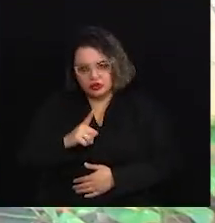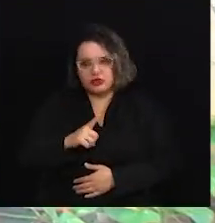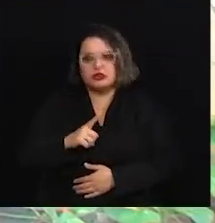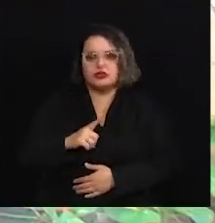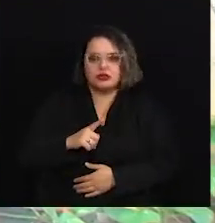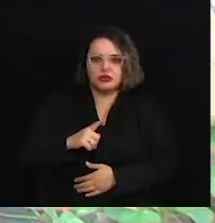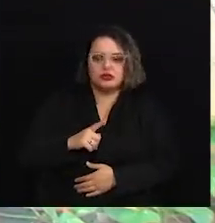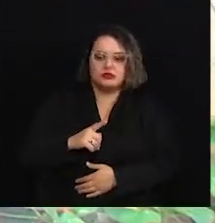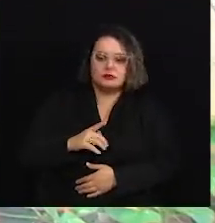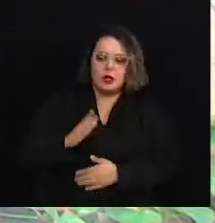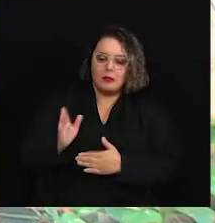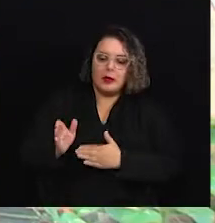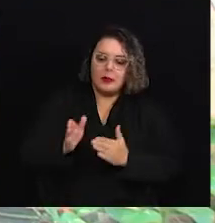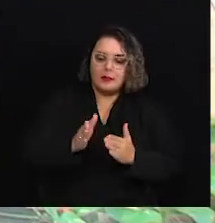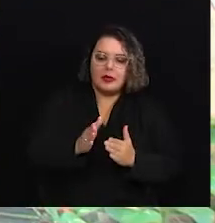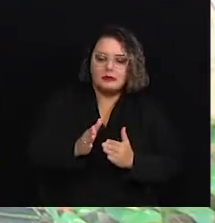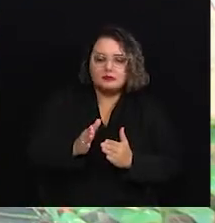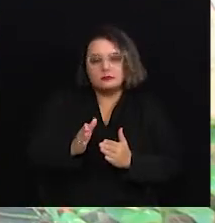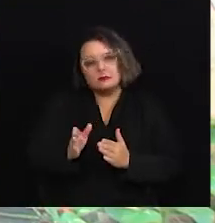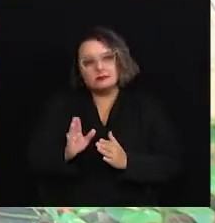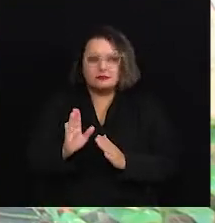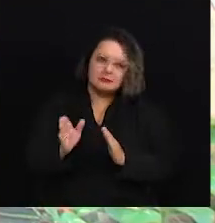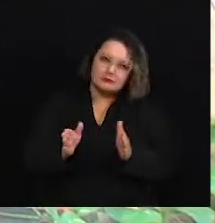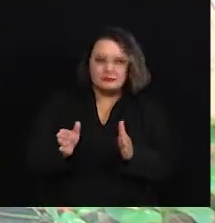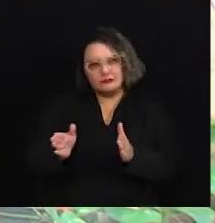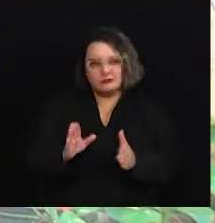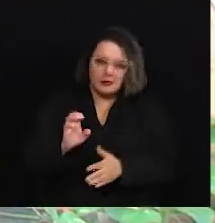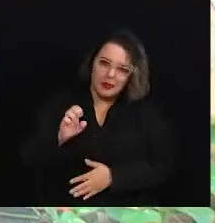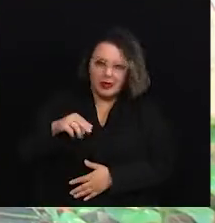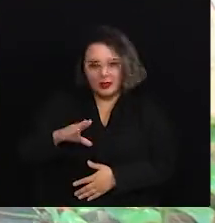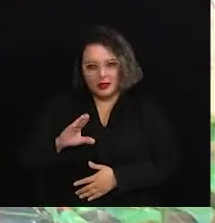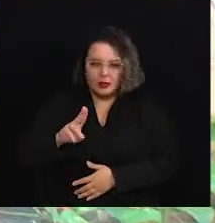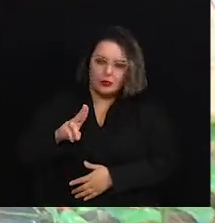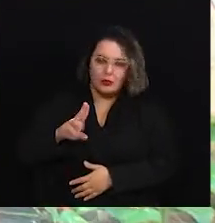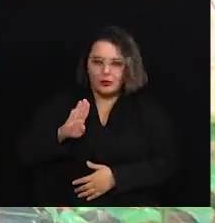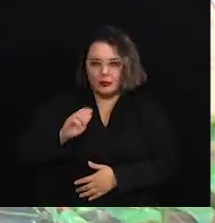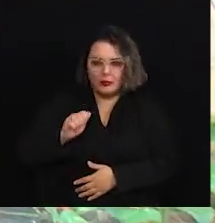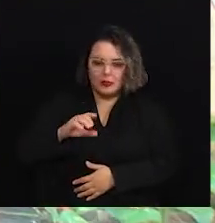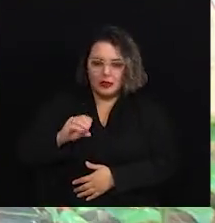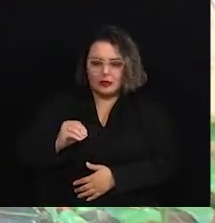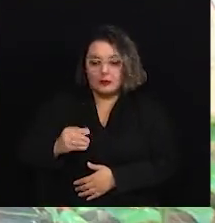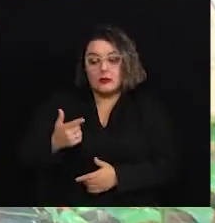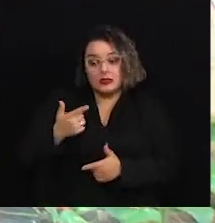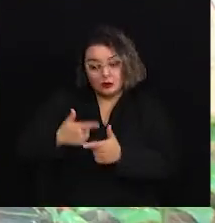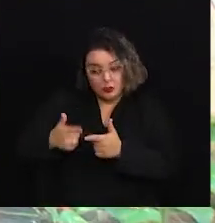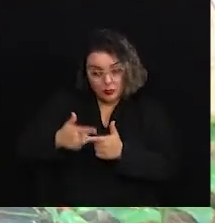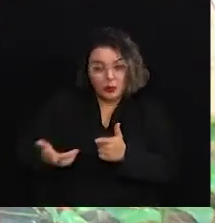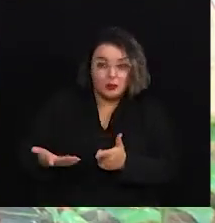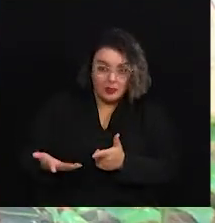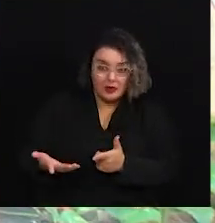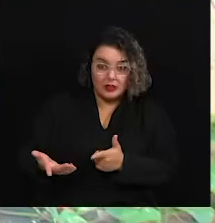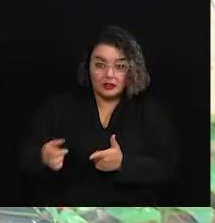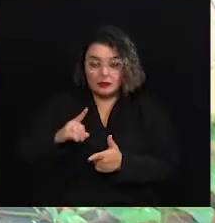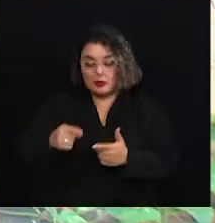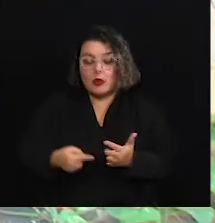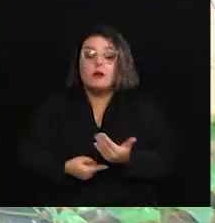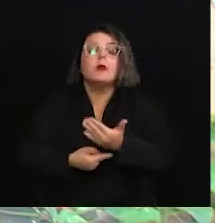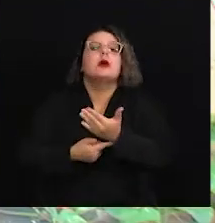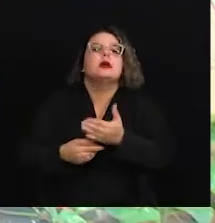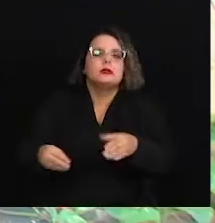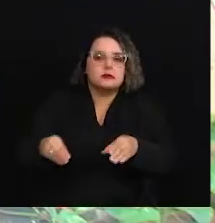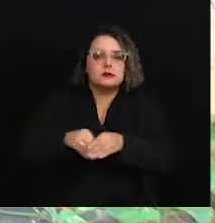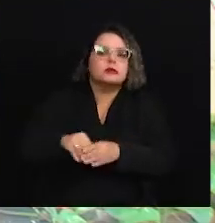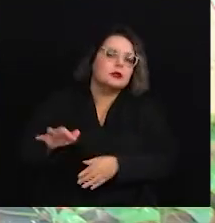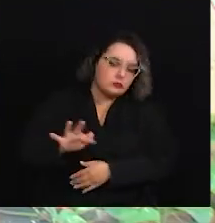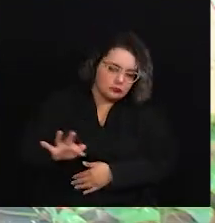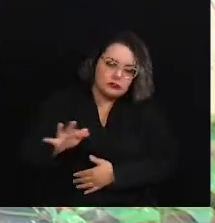tinha corrido algumas lições e não bem incubado, mesmo porque acabou que o negócio nasceu muito mais da dor do que de uma tecnologia